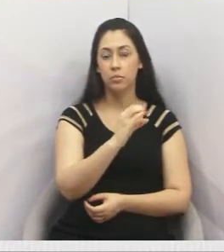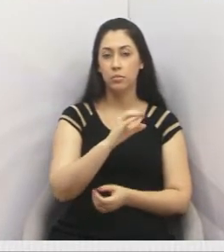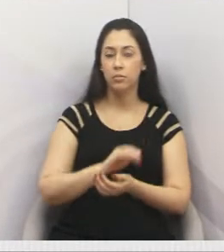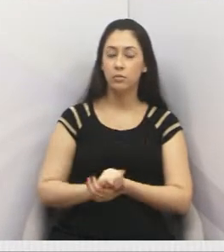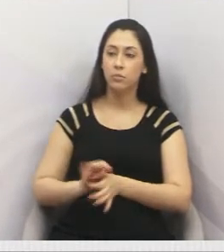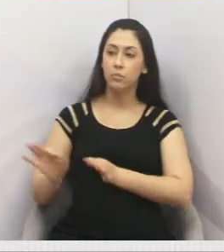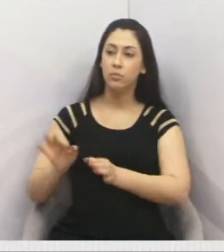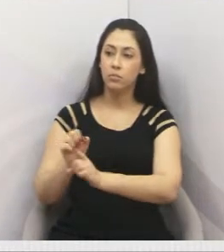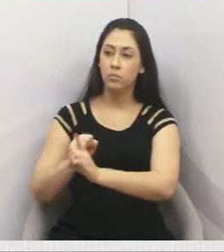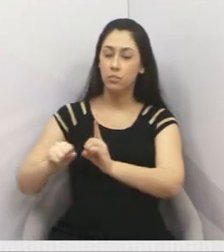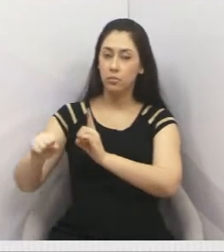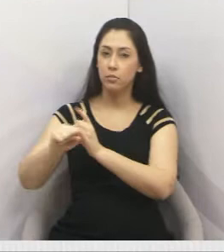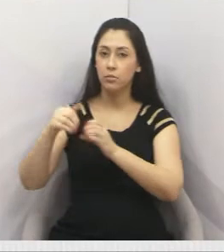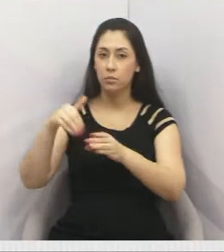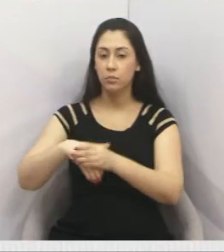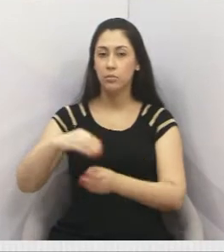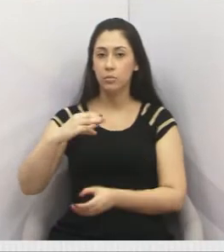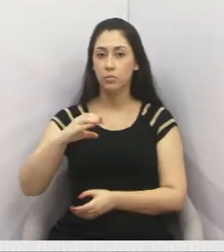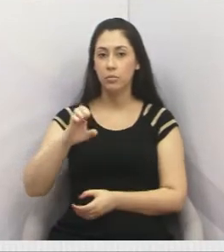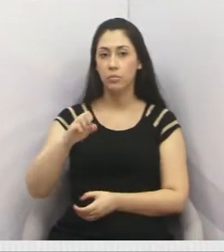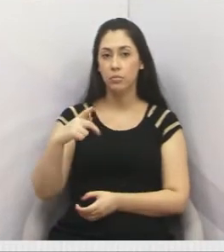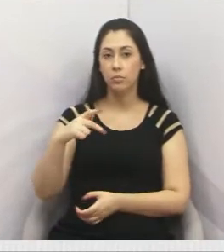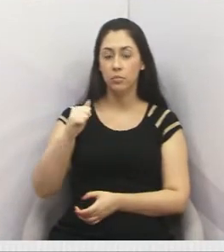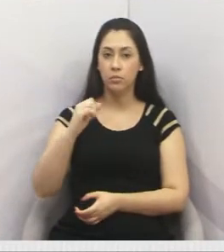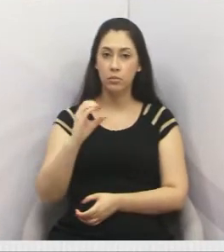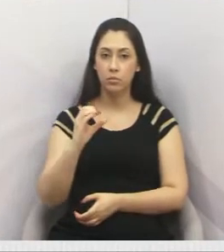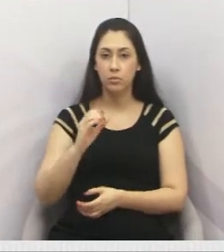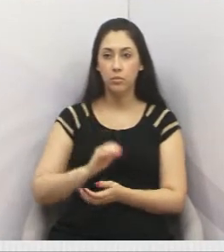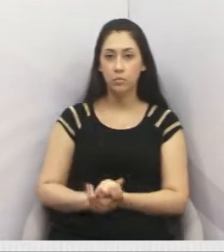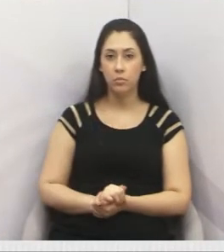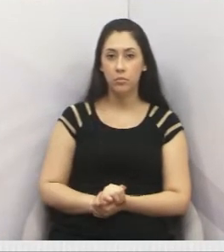da Sociedade Civil, CEPAC.